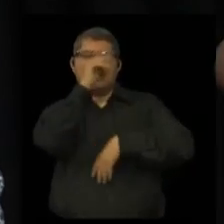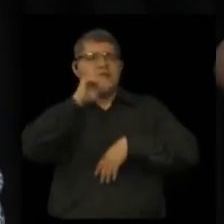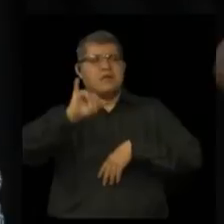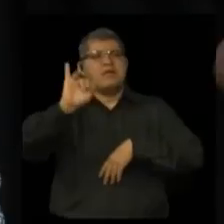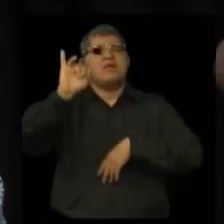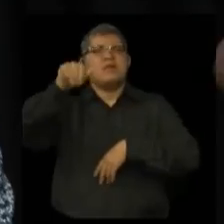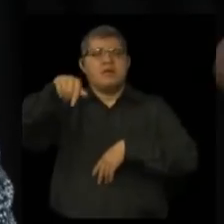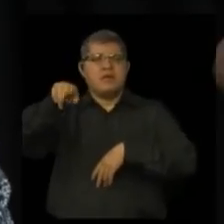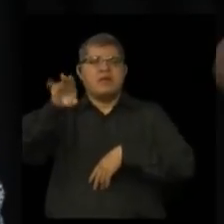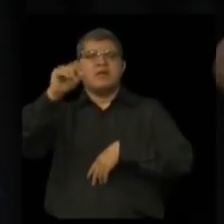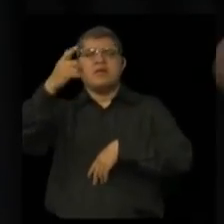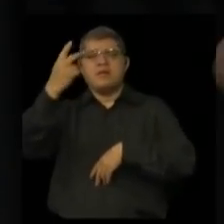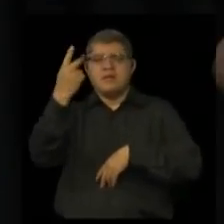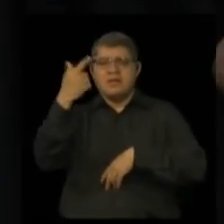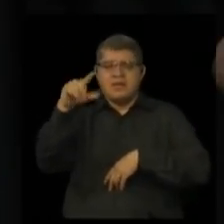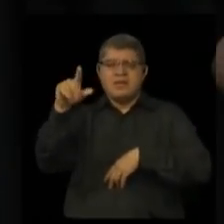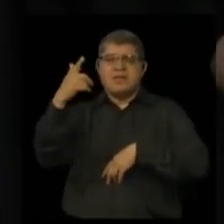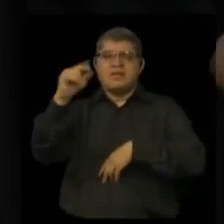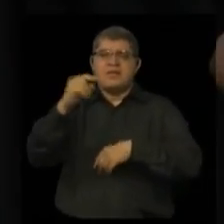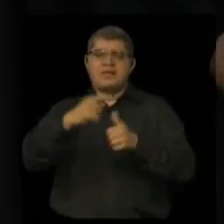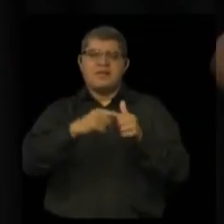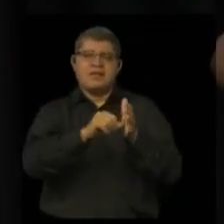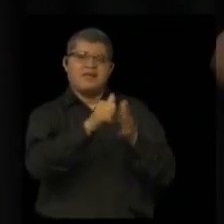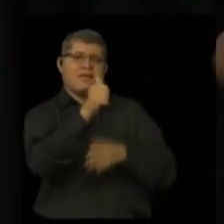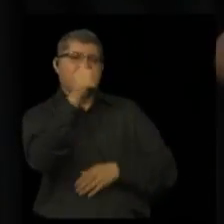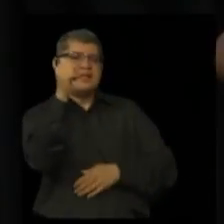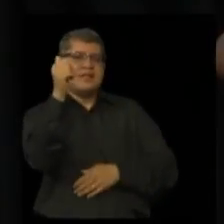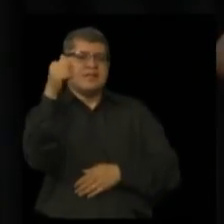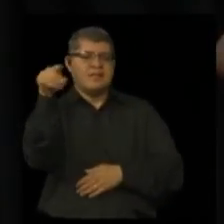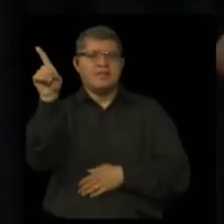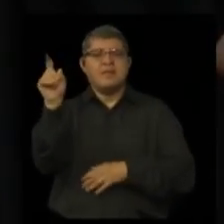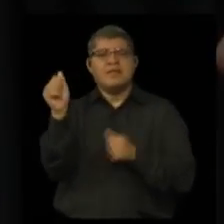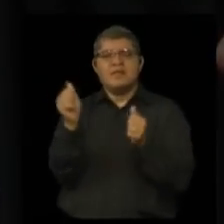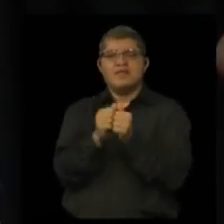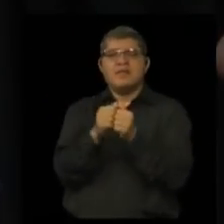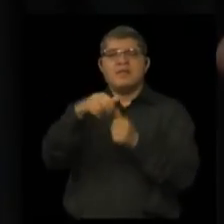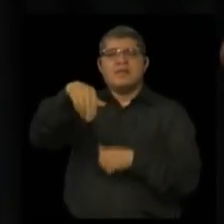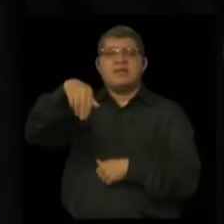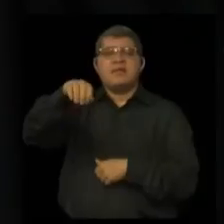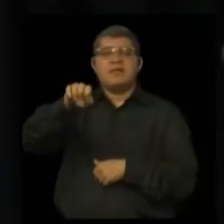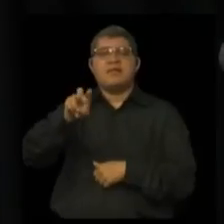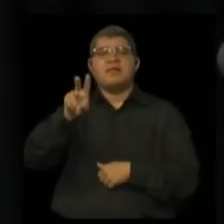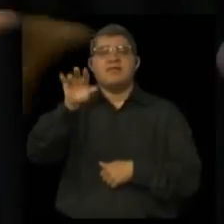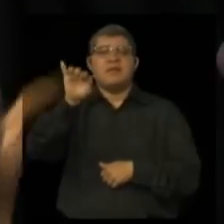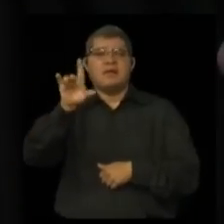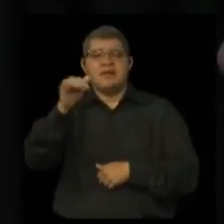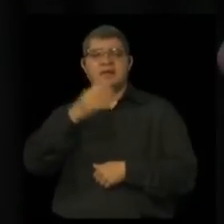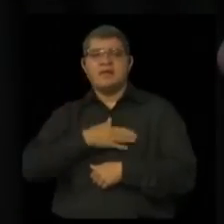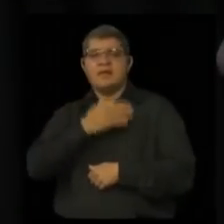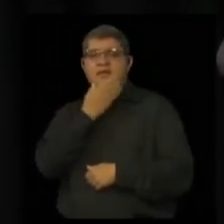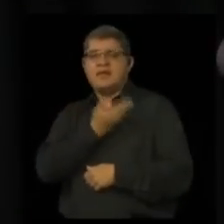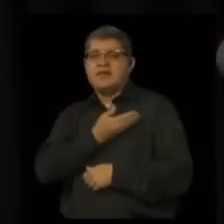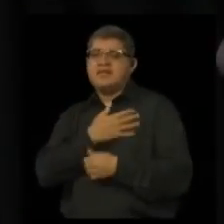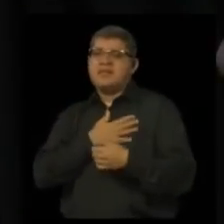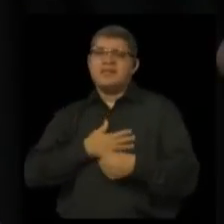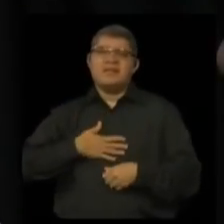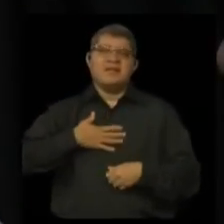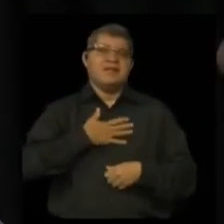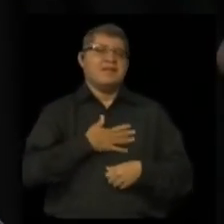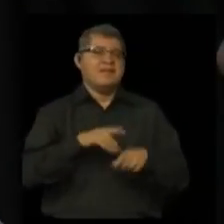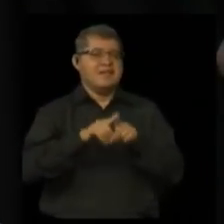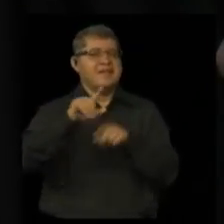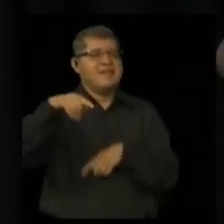né, duas vezes. A primeira vez com Del Feliz, né, com meu parceiraço querido.